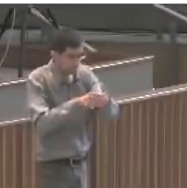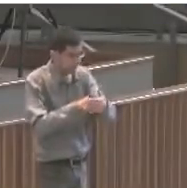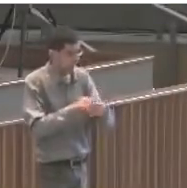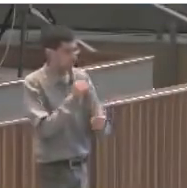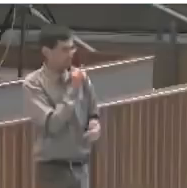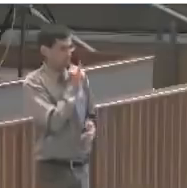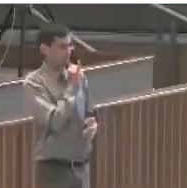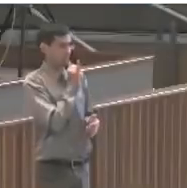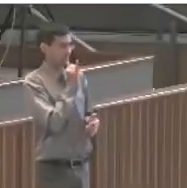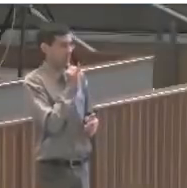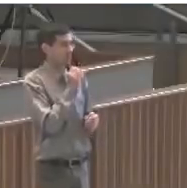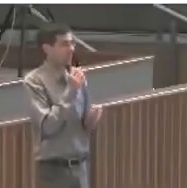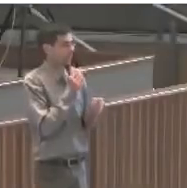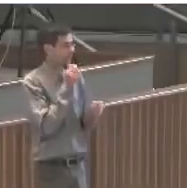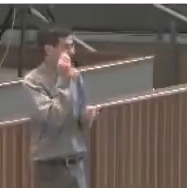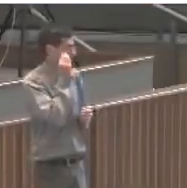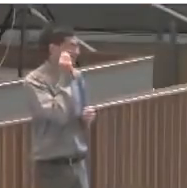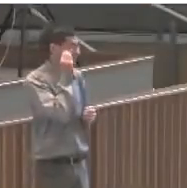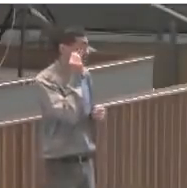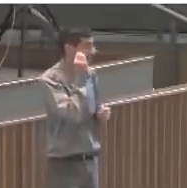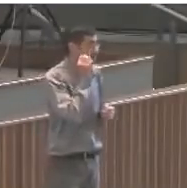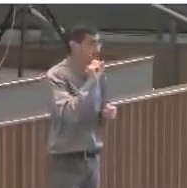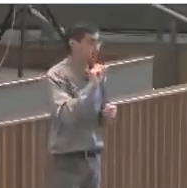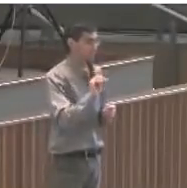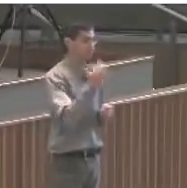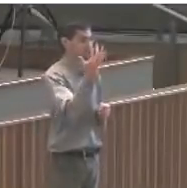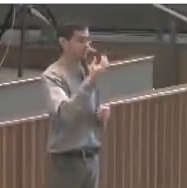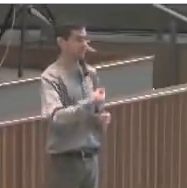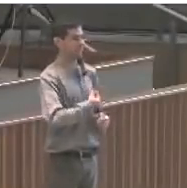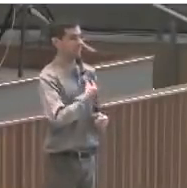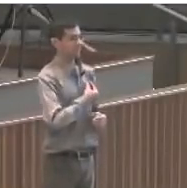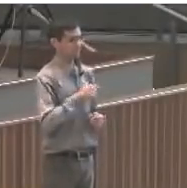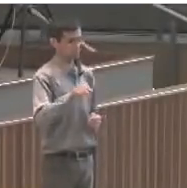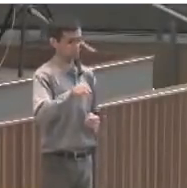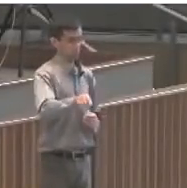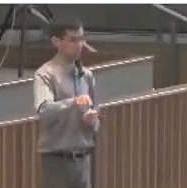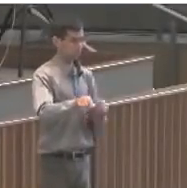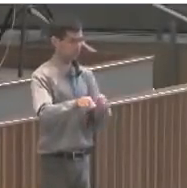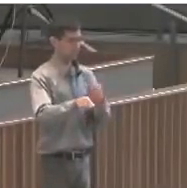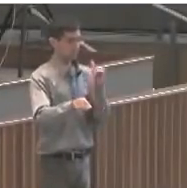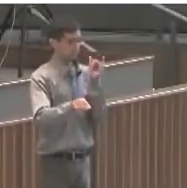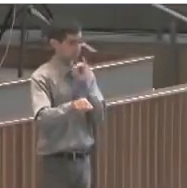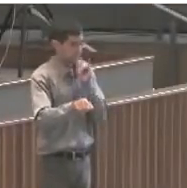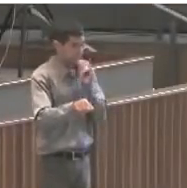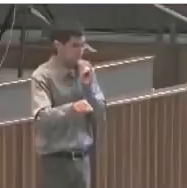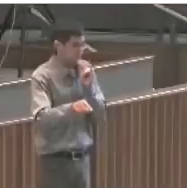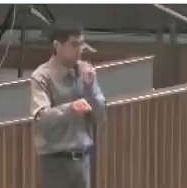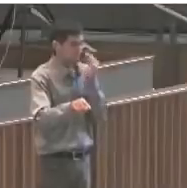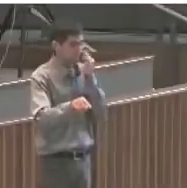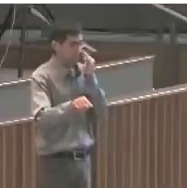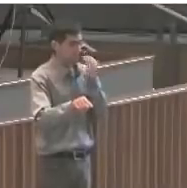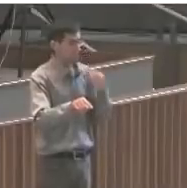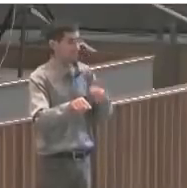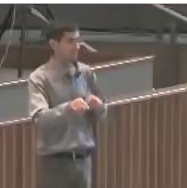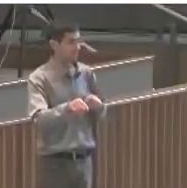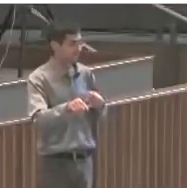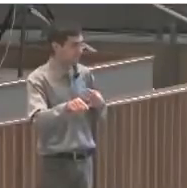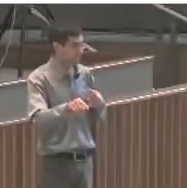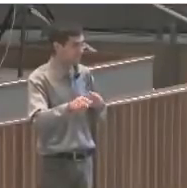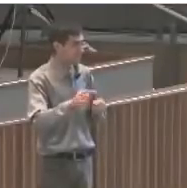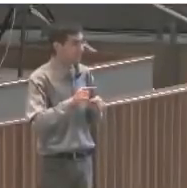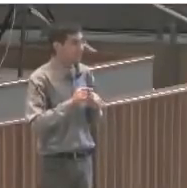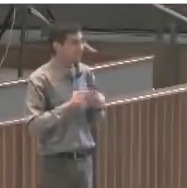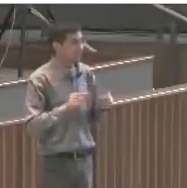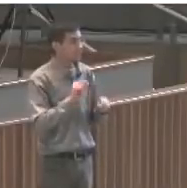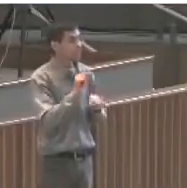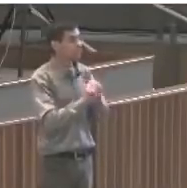a experiência que ele tinha passado ao tocar naquele naquele lugar o que